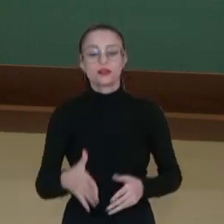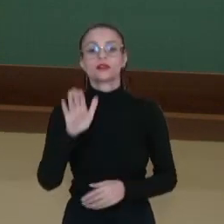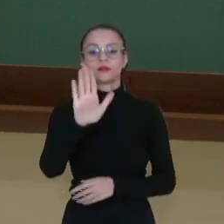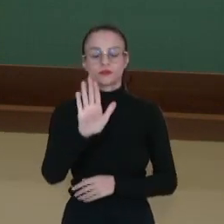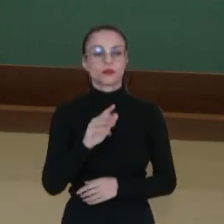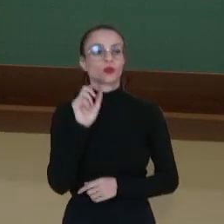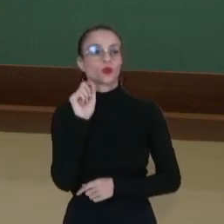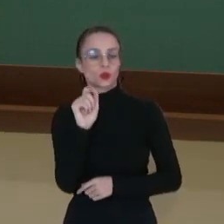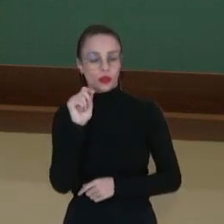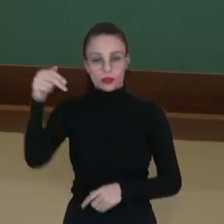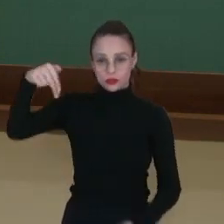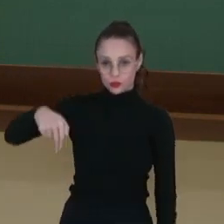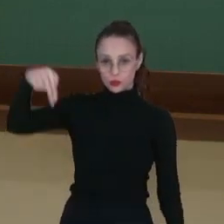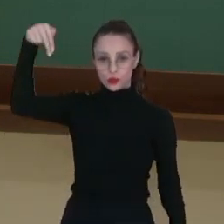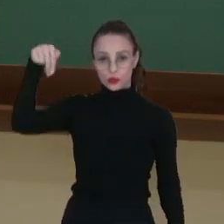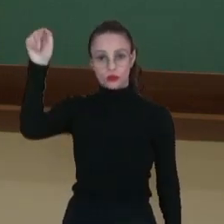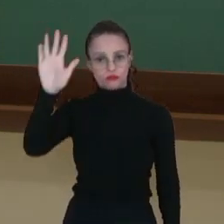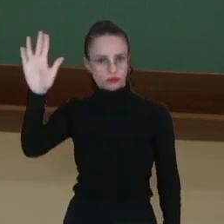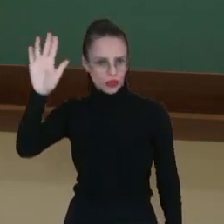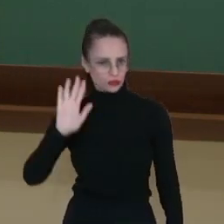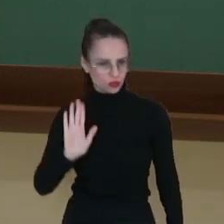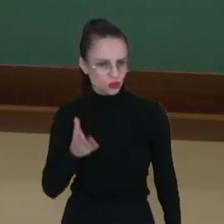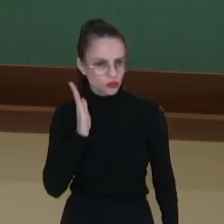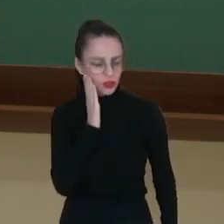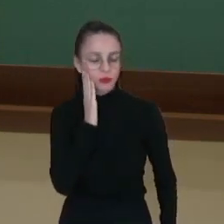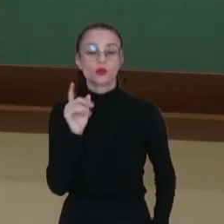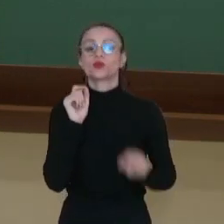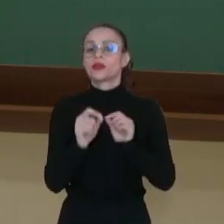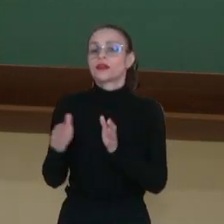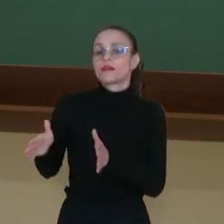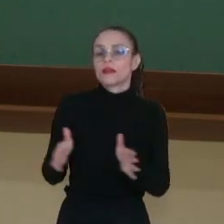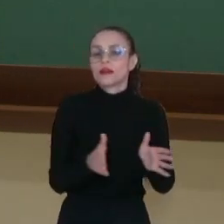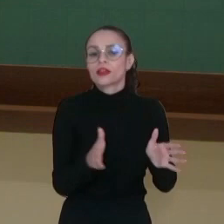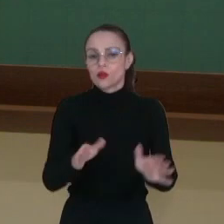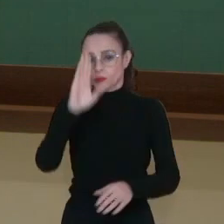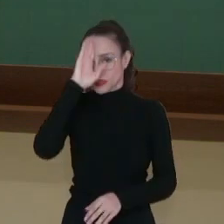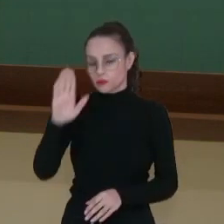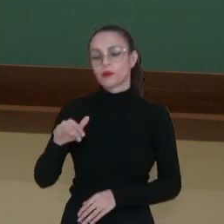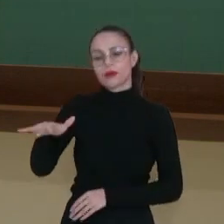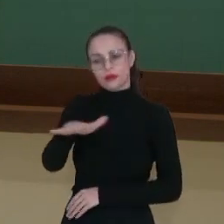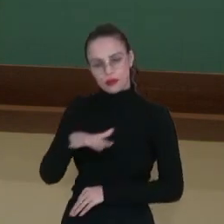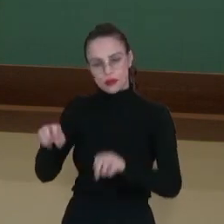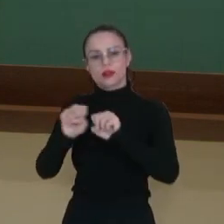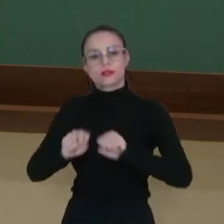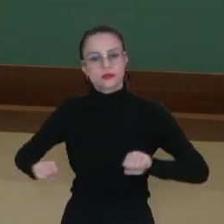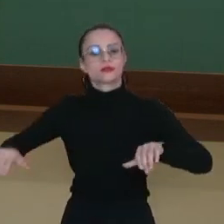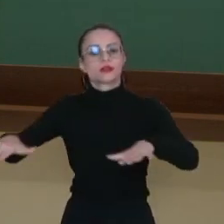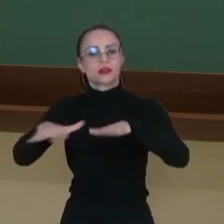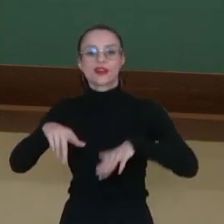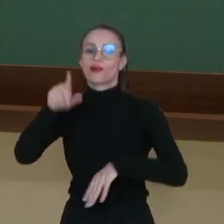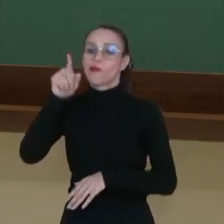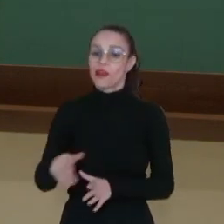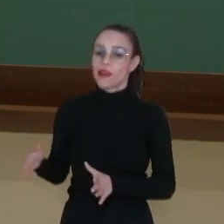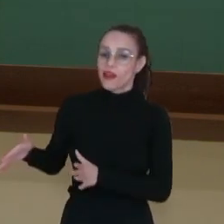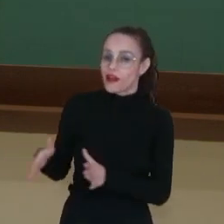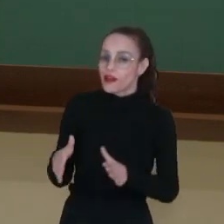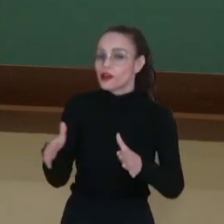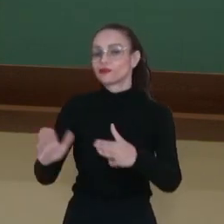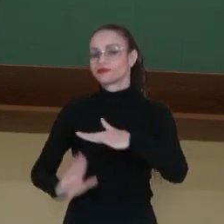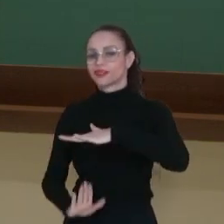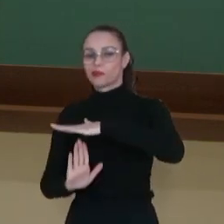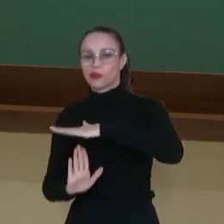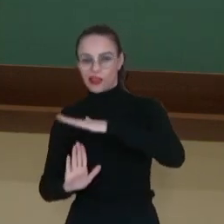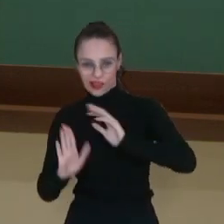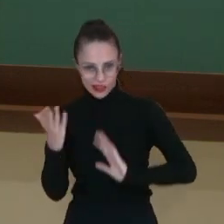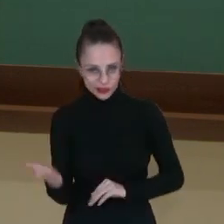então que no Nordeste, vários rios, principalmente da região do sertão, são rios temporários,